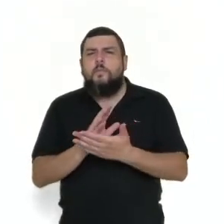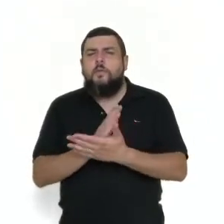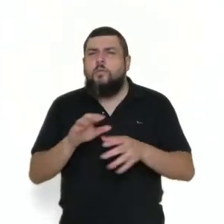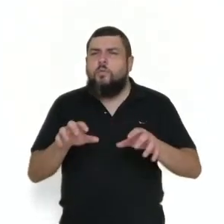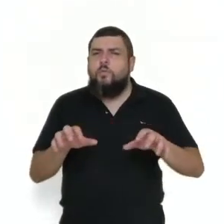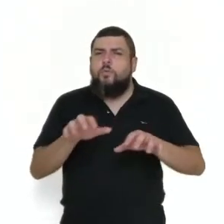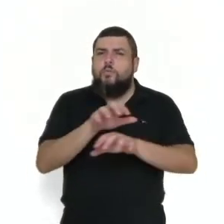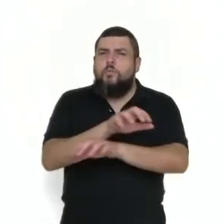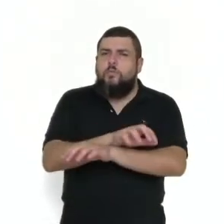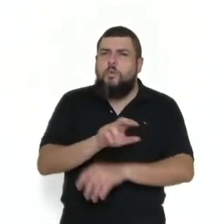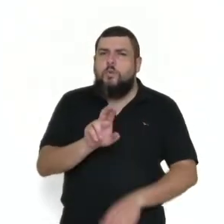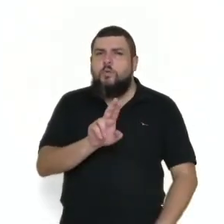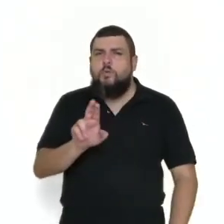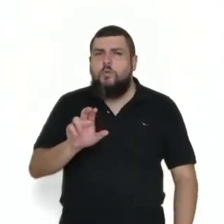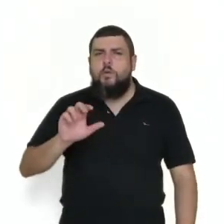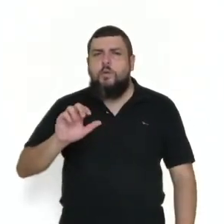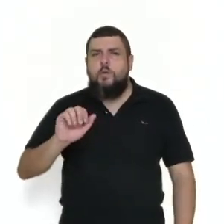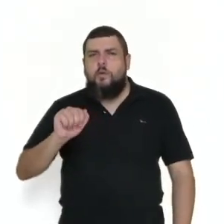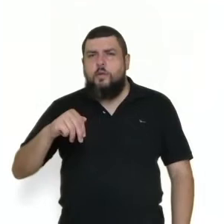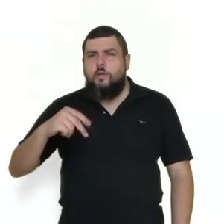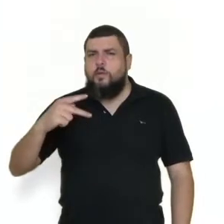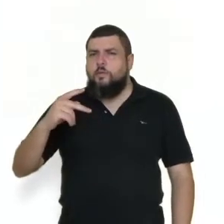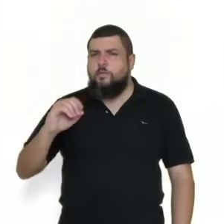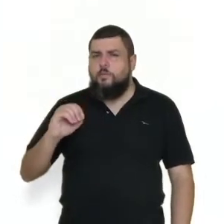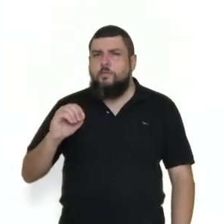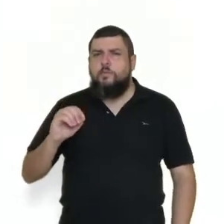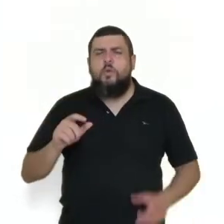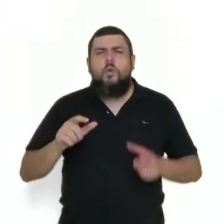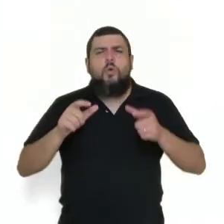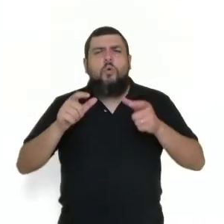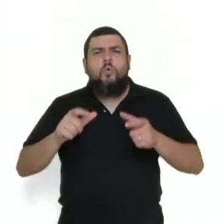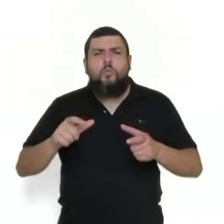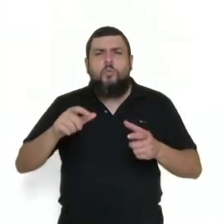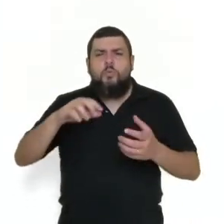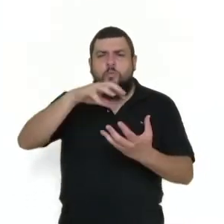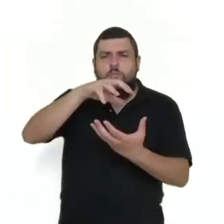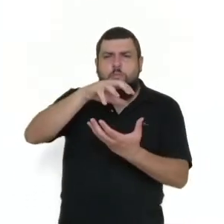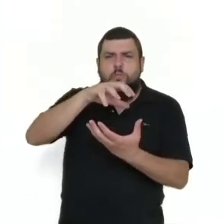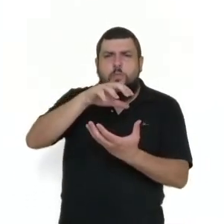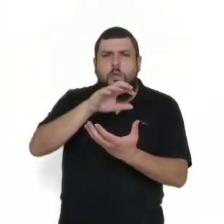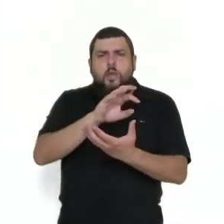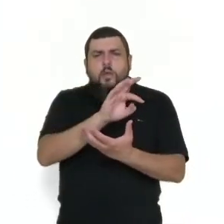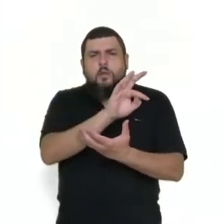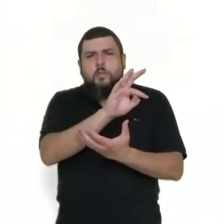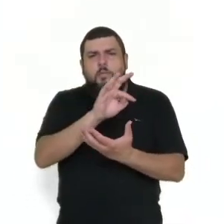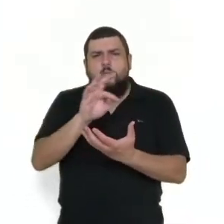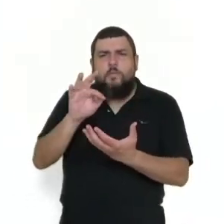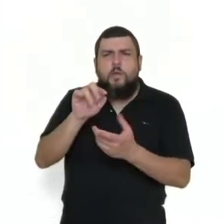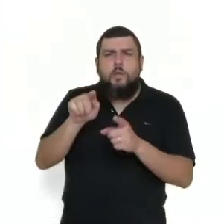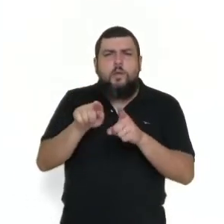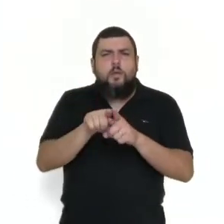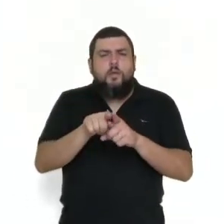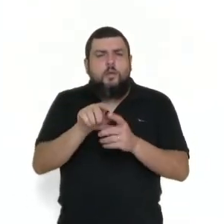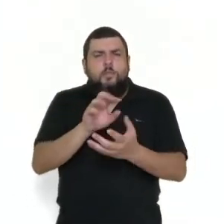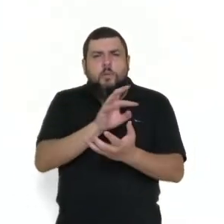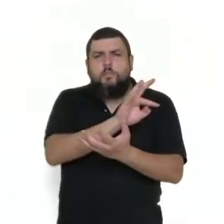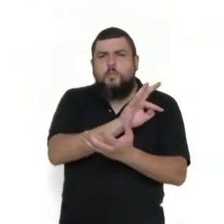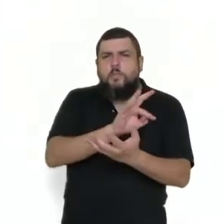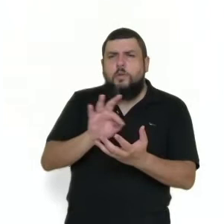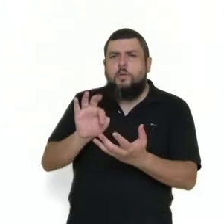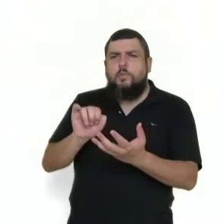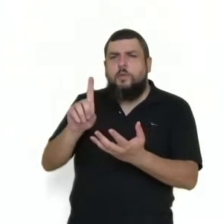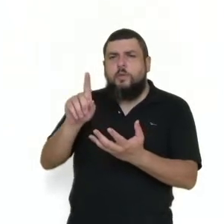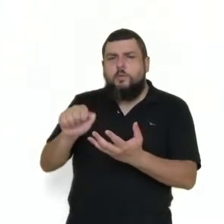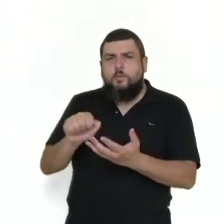tá? O campo, o que acontece? São encontrados em regiões tropicais e regiões temperadas, também conhecidos como